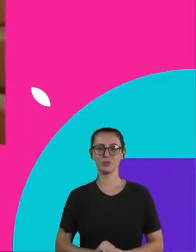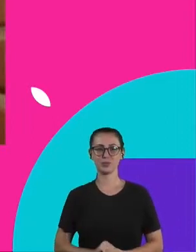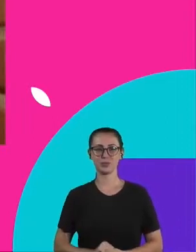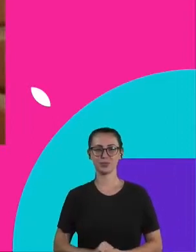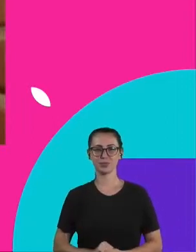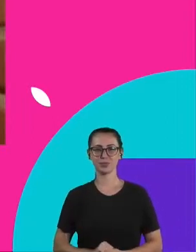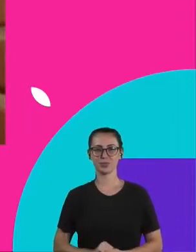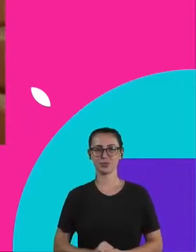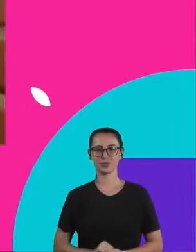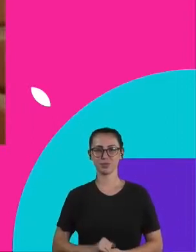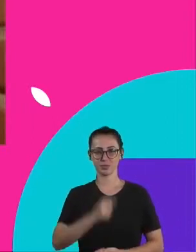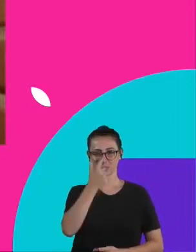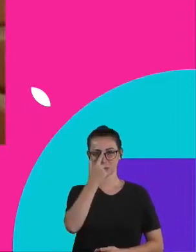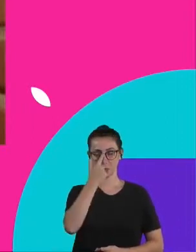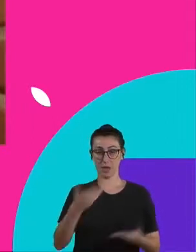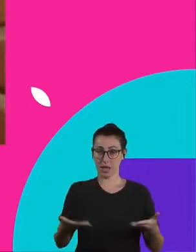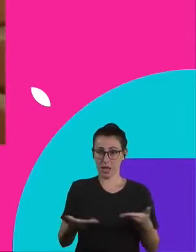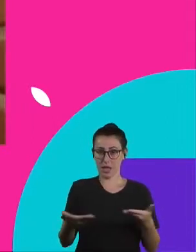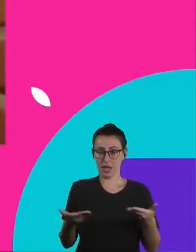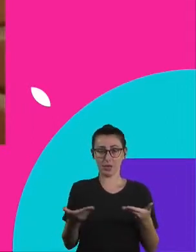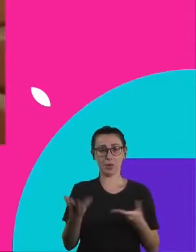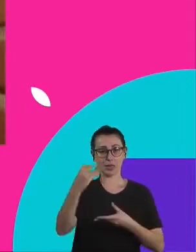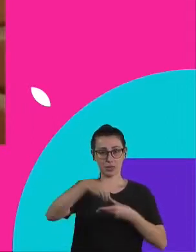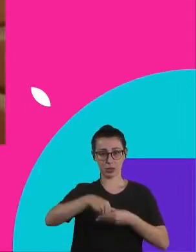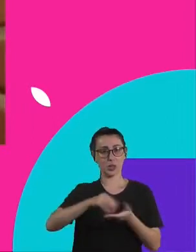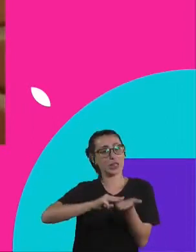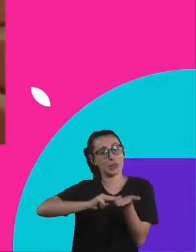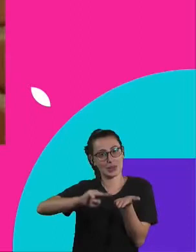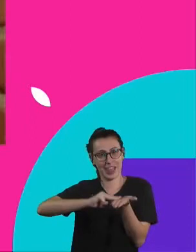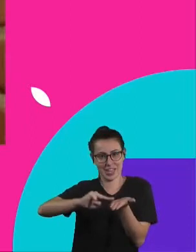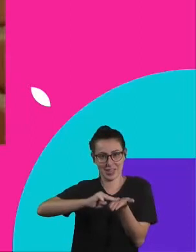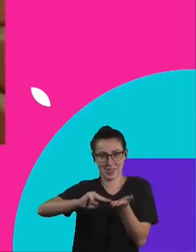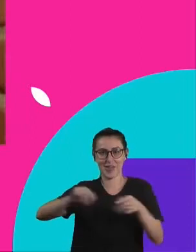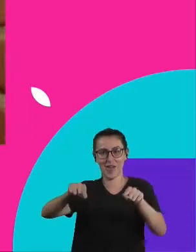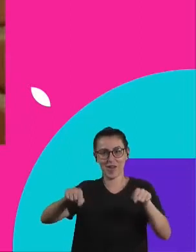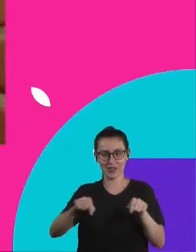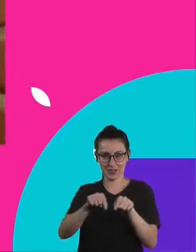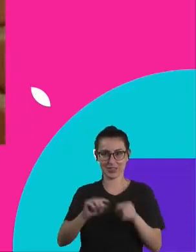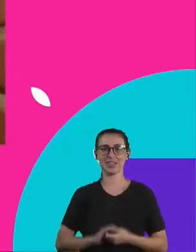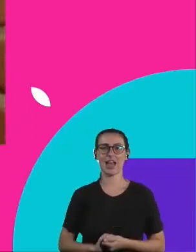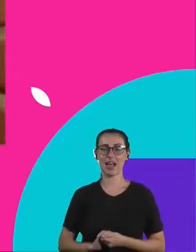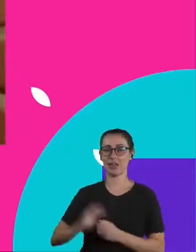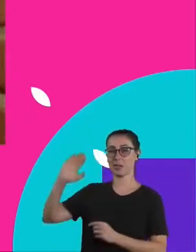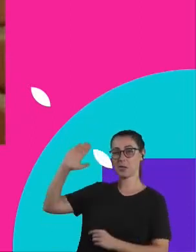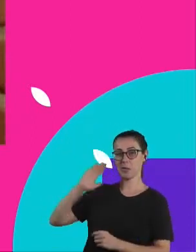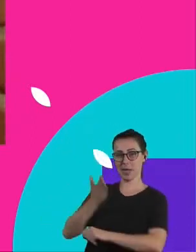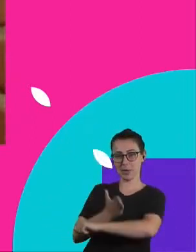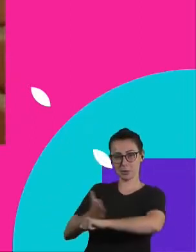Eu estou nesse momento na sala de um escritório, com uma parede branca no fundo.